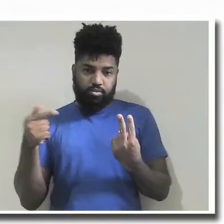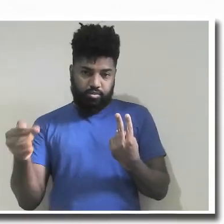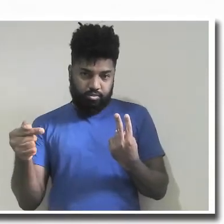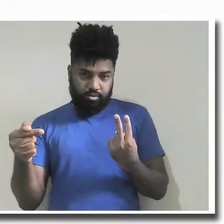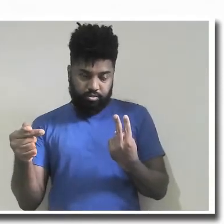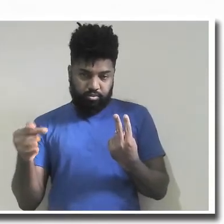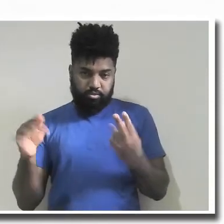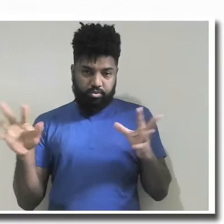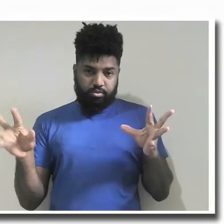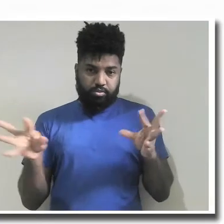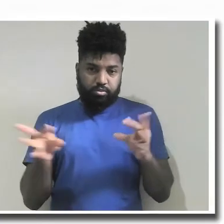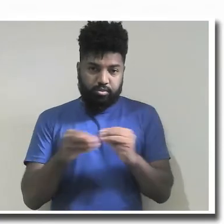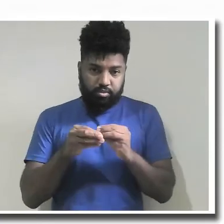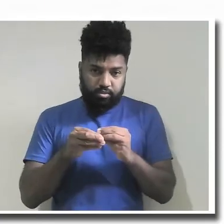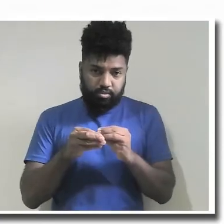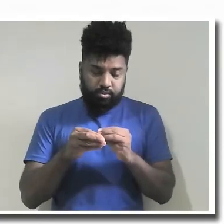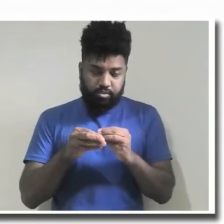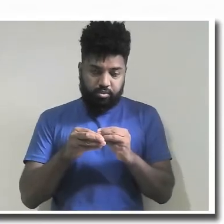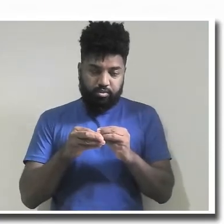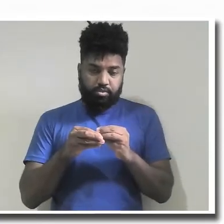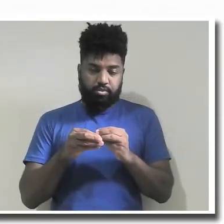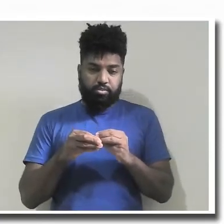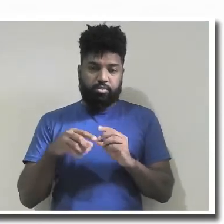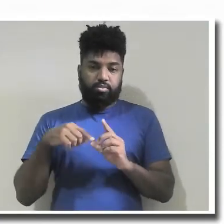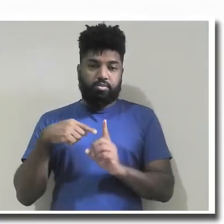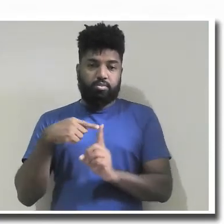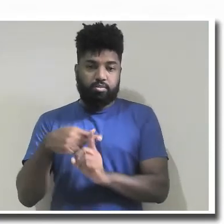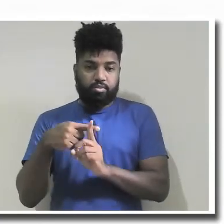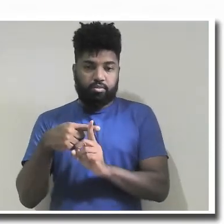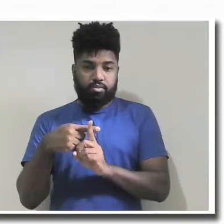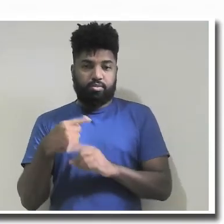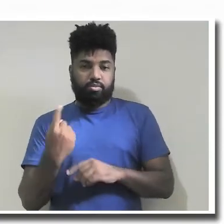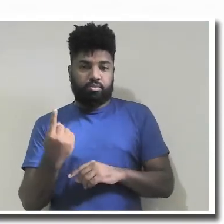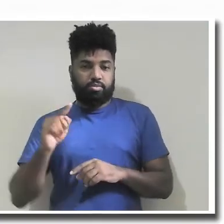2,7 mais 1,3.